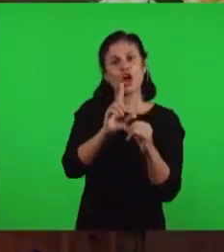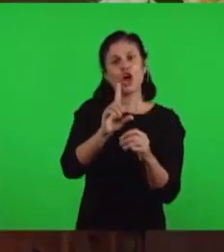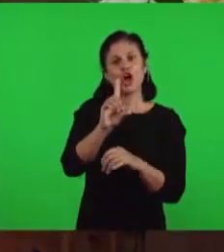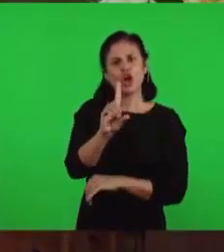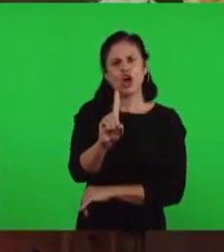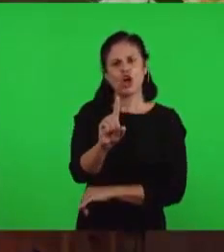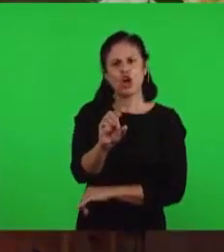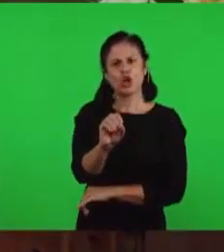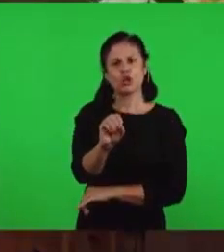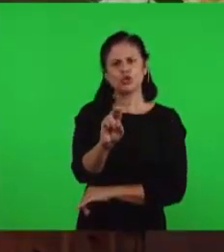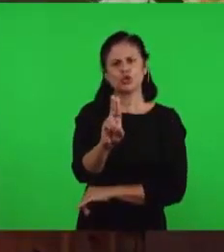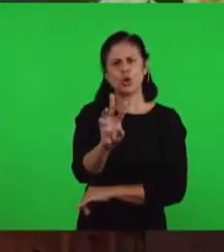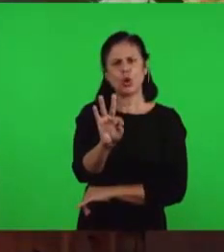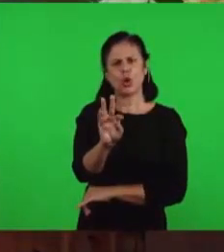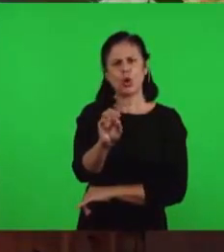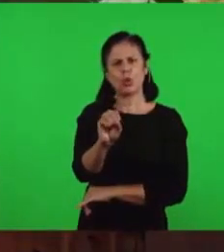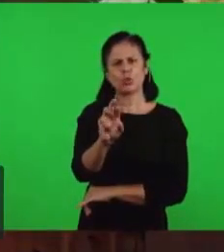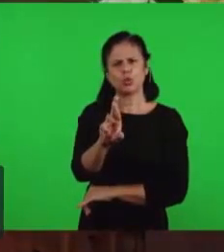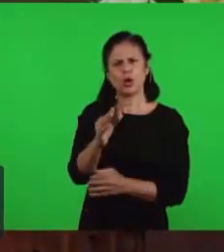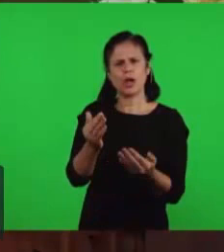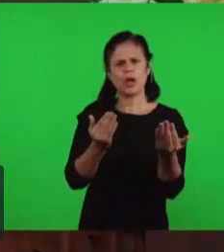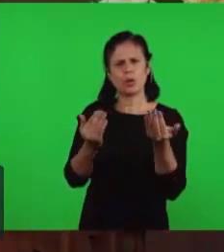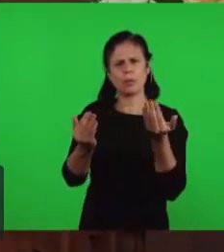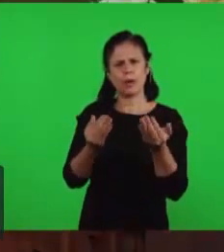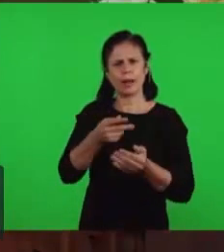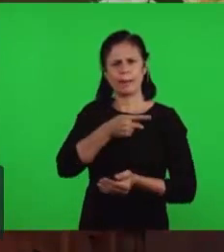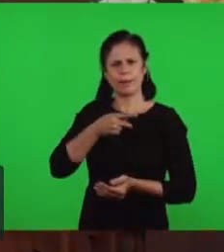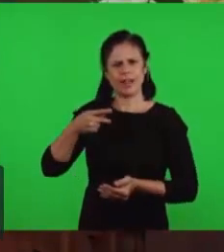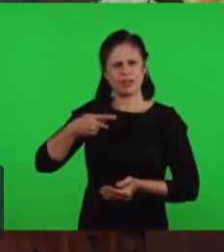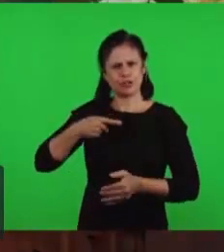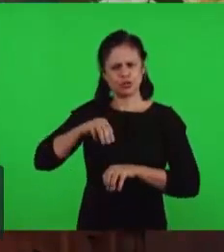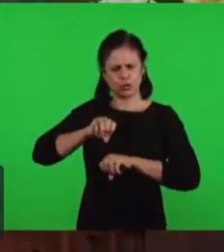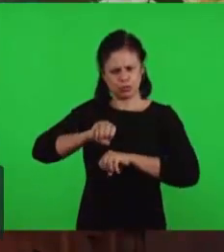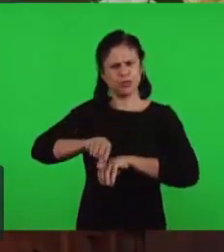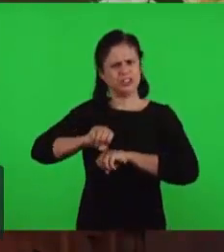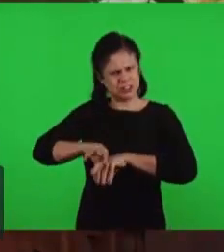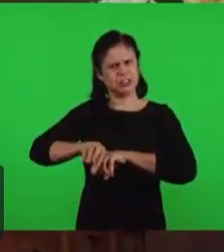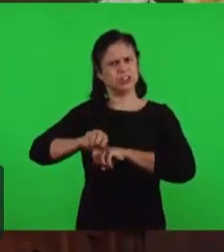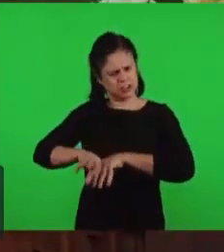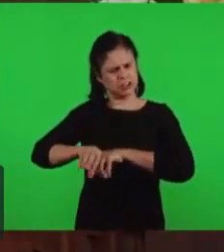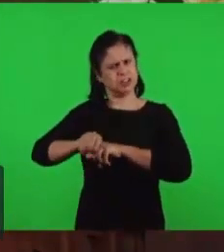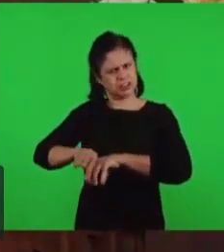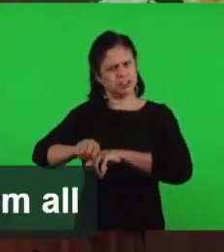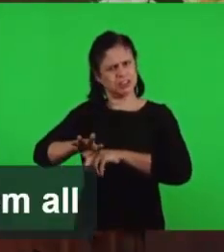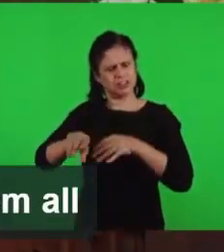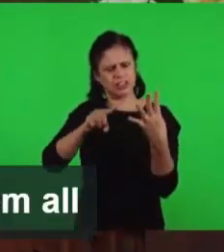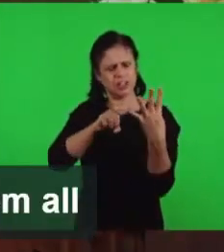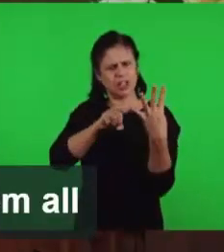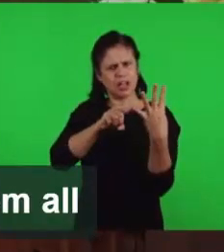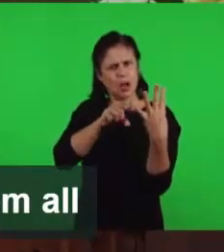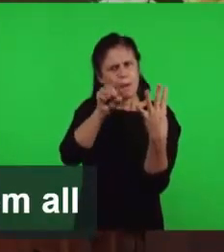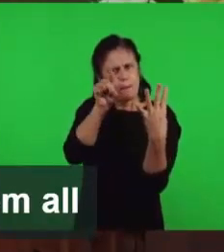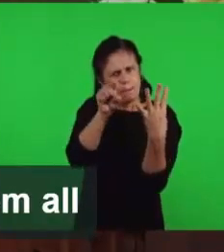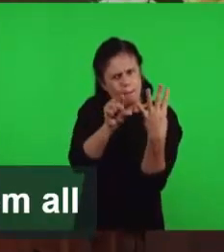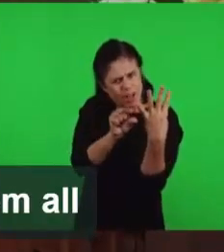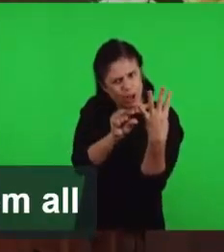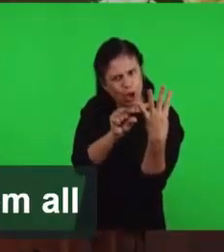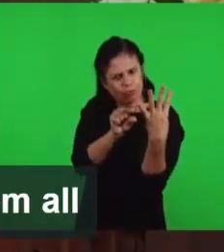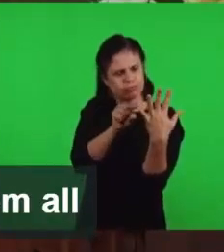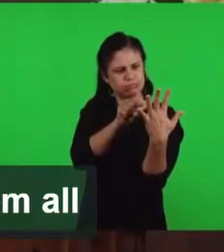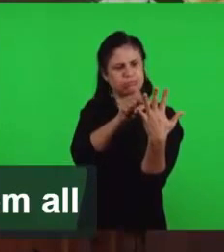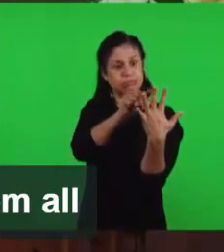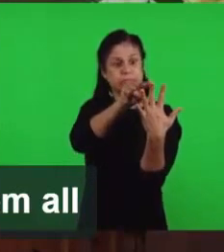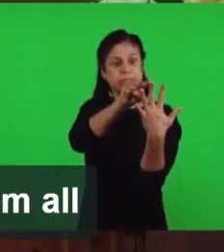traz o ensinamento que vem diretamente da parte do Senhor então ele é o melhor Observe por isso pode dizer assim